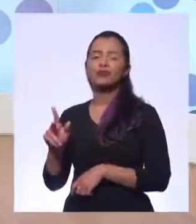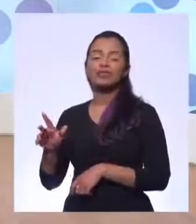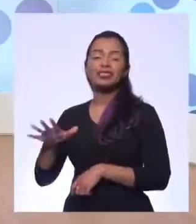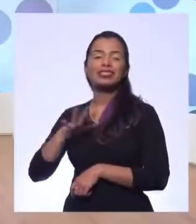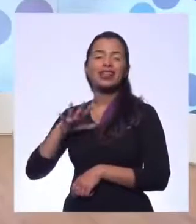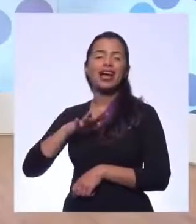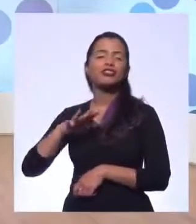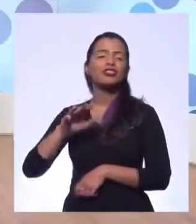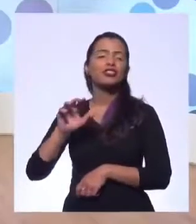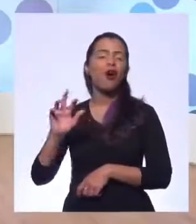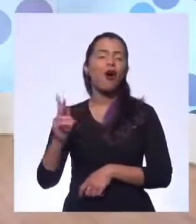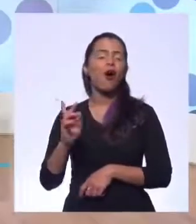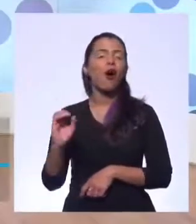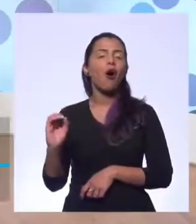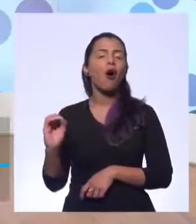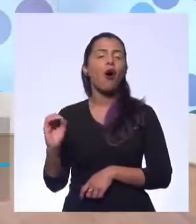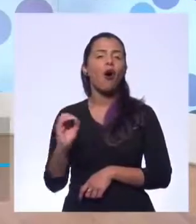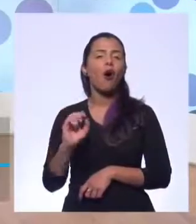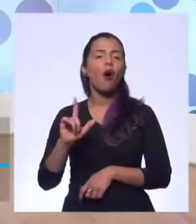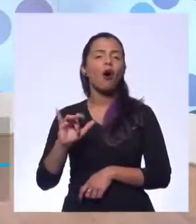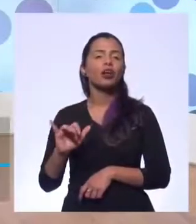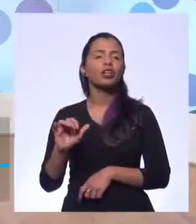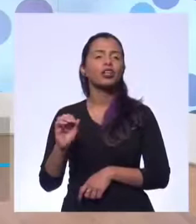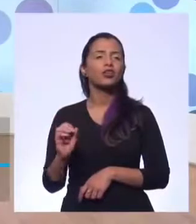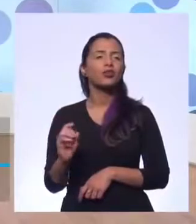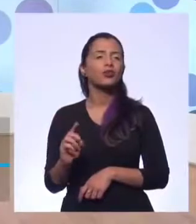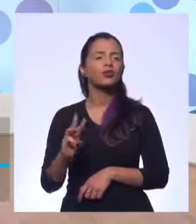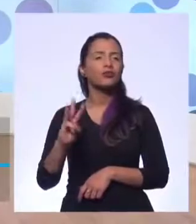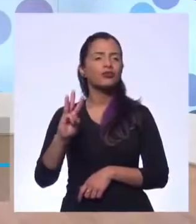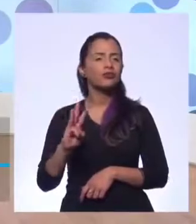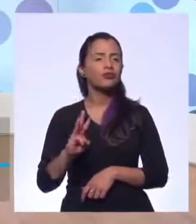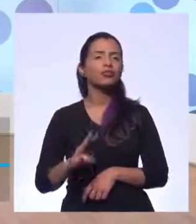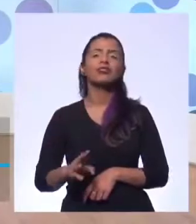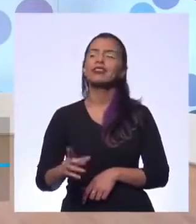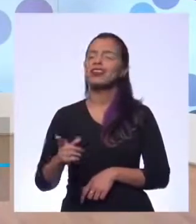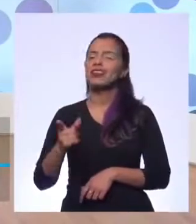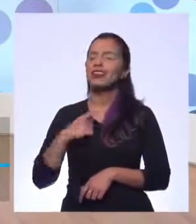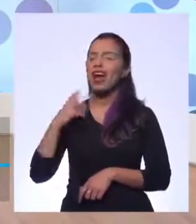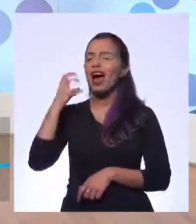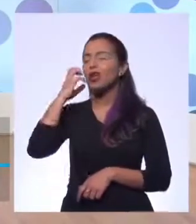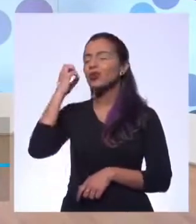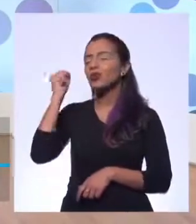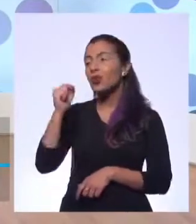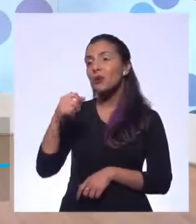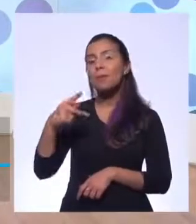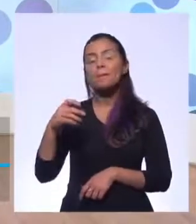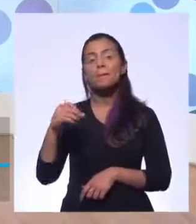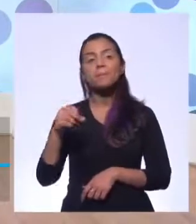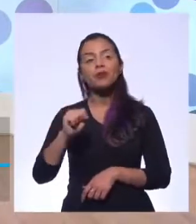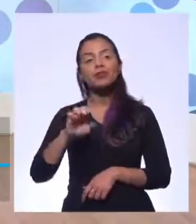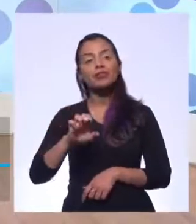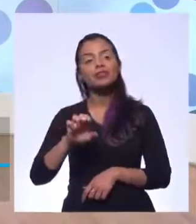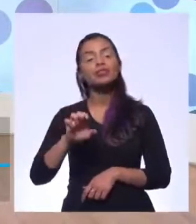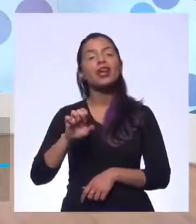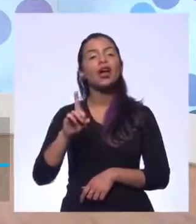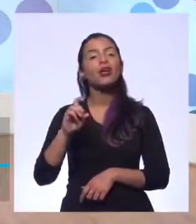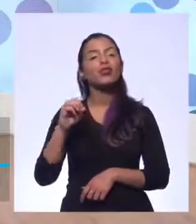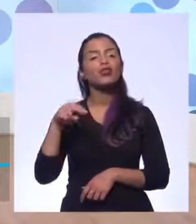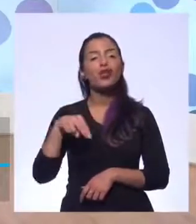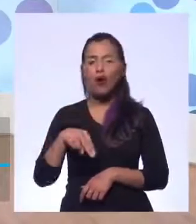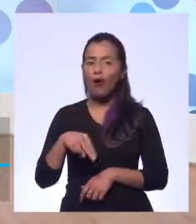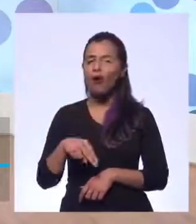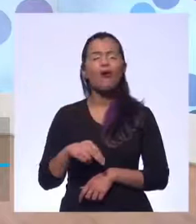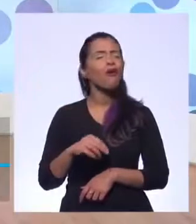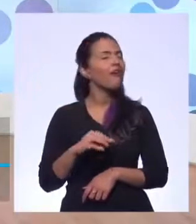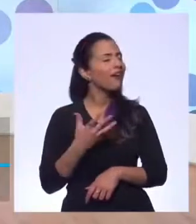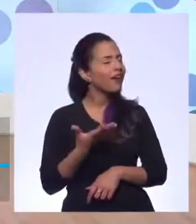uma Aí ela é cauda... adotada por Poseidon e Ai, depois gente, vira Tritão e blá, blá, blá. mais uma intertextualidade, não é? Com